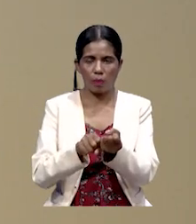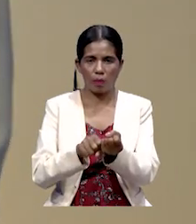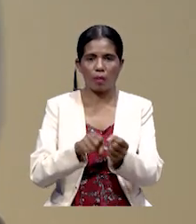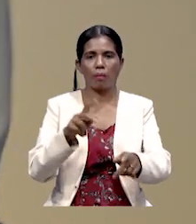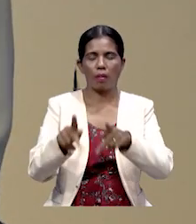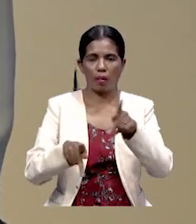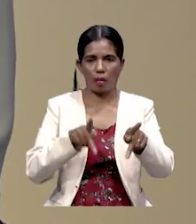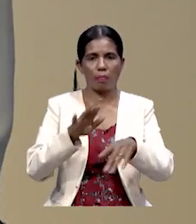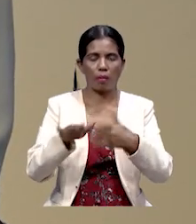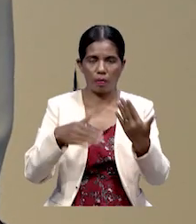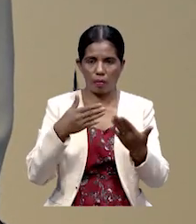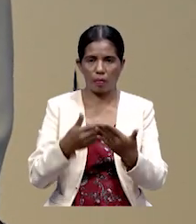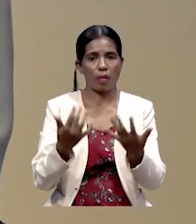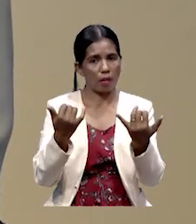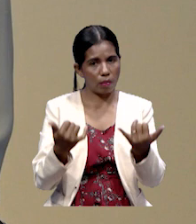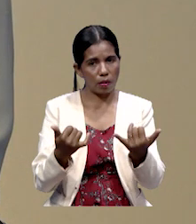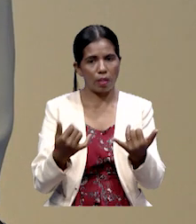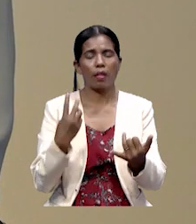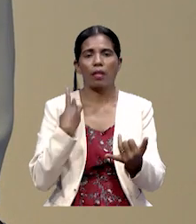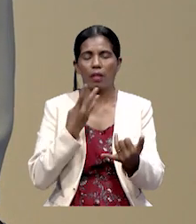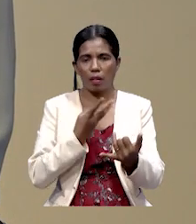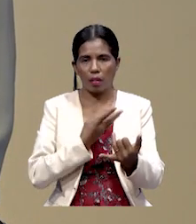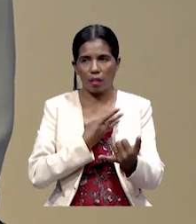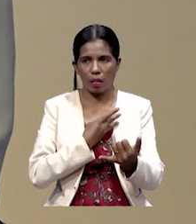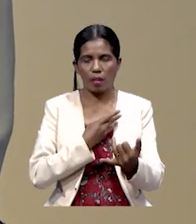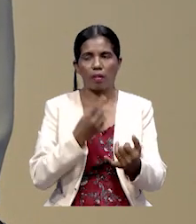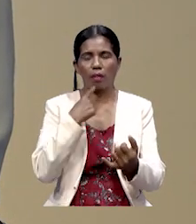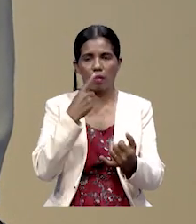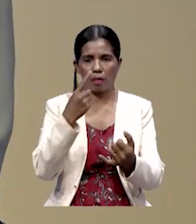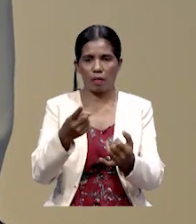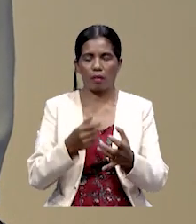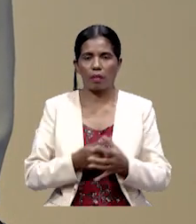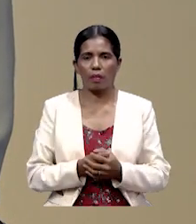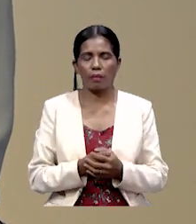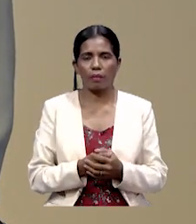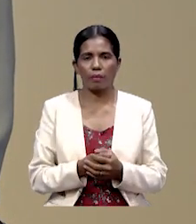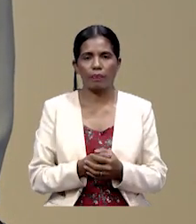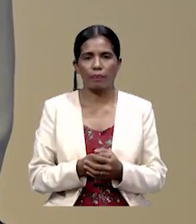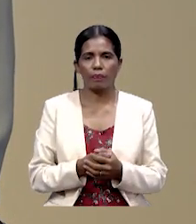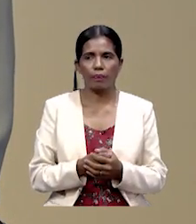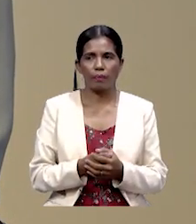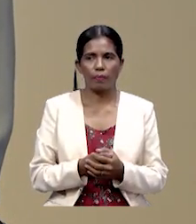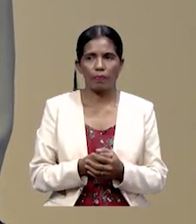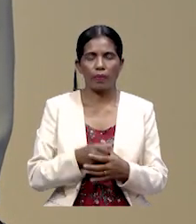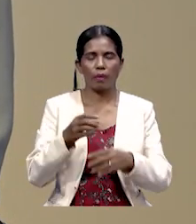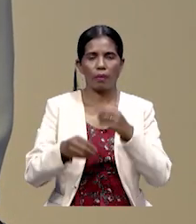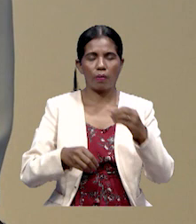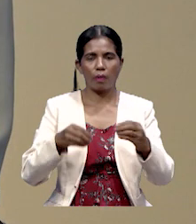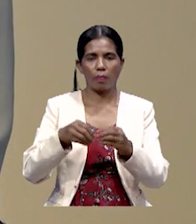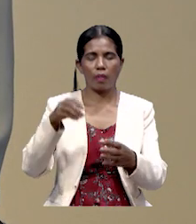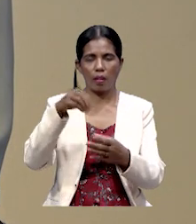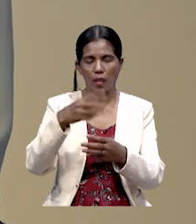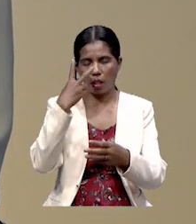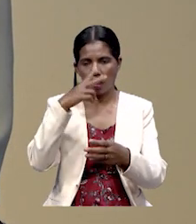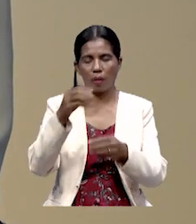turistas. Assim, para a Biotop de Dilling, escolhemos um dos 8 diálogos interativos sobre a promoção e reforço de